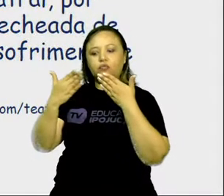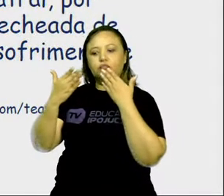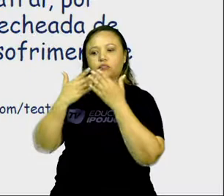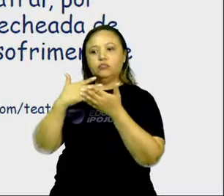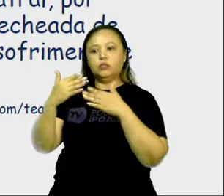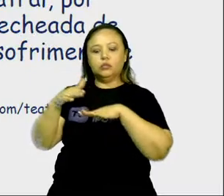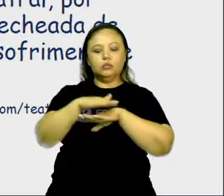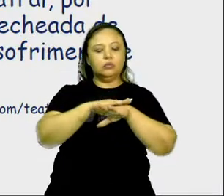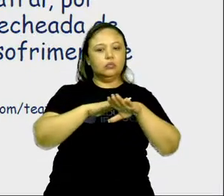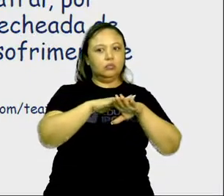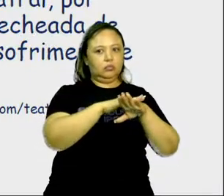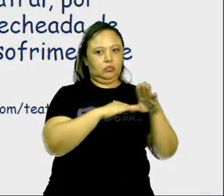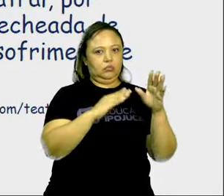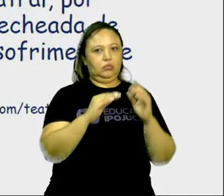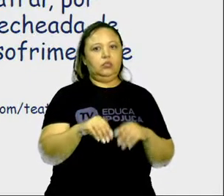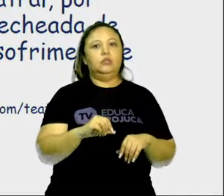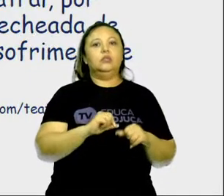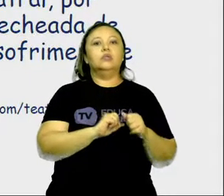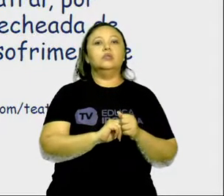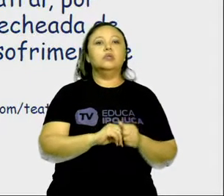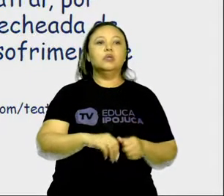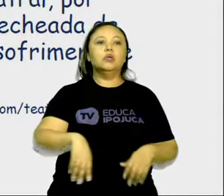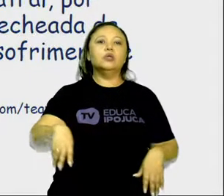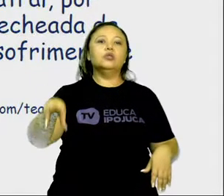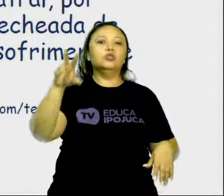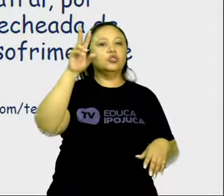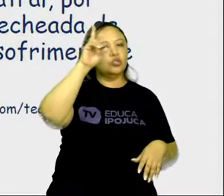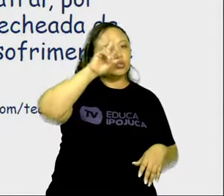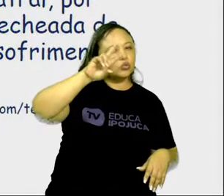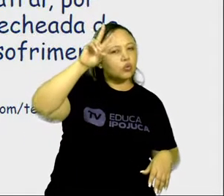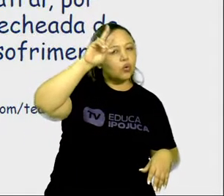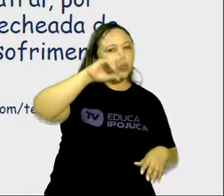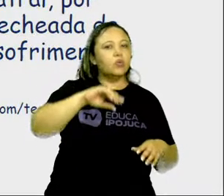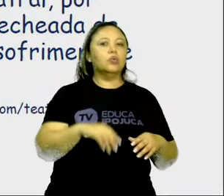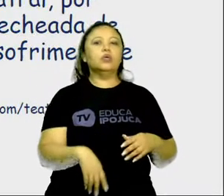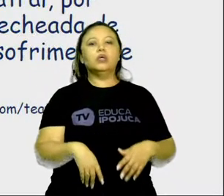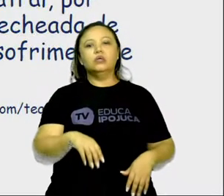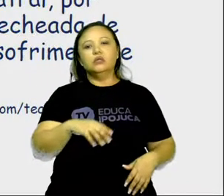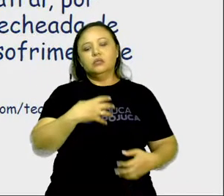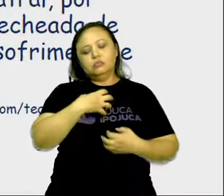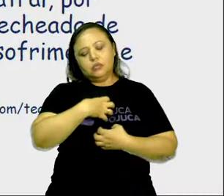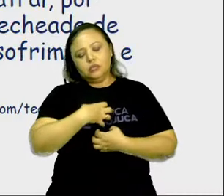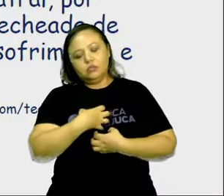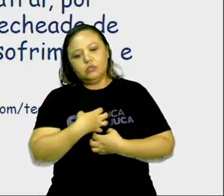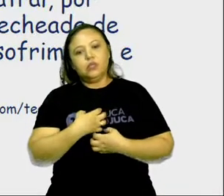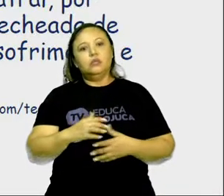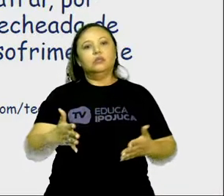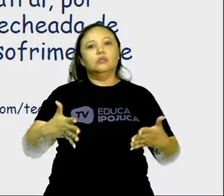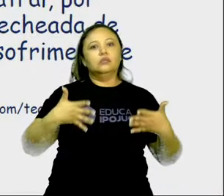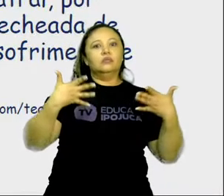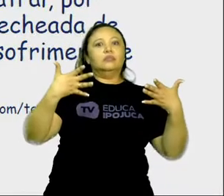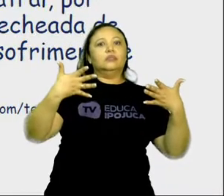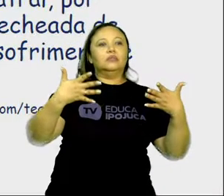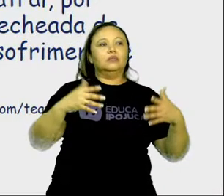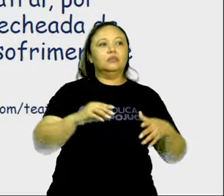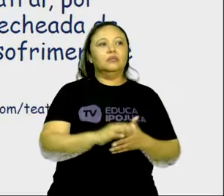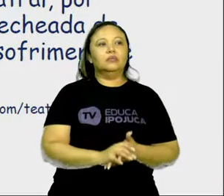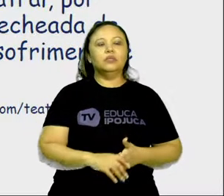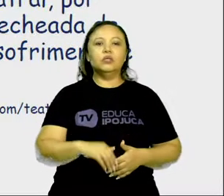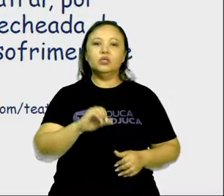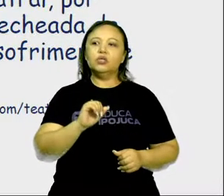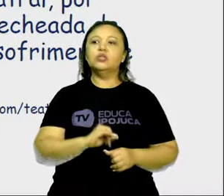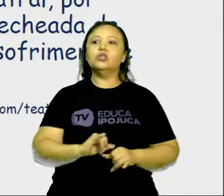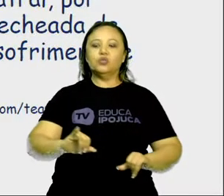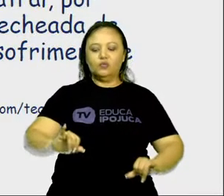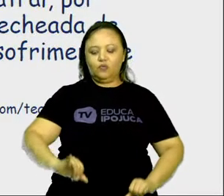numa linguagem popular recheada de mistério, sentimentalismo, suspense e outras formas de